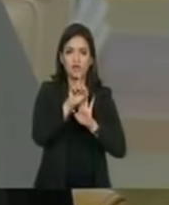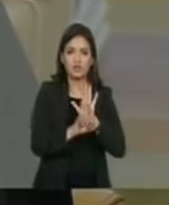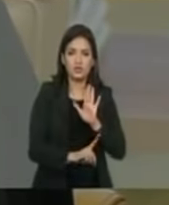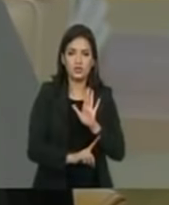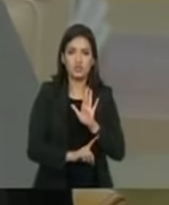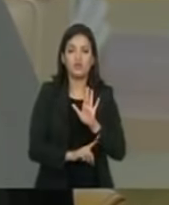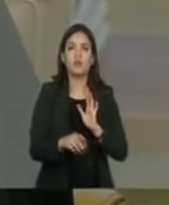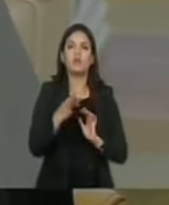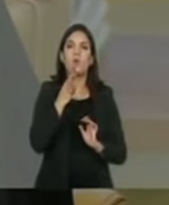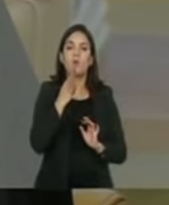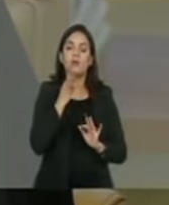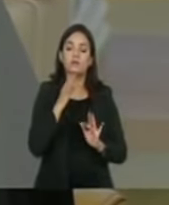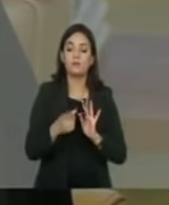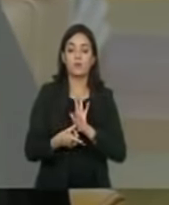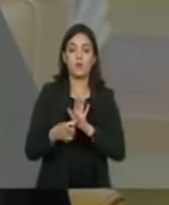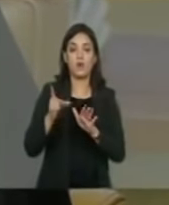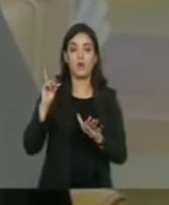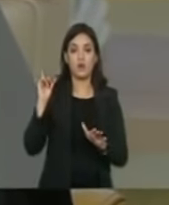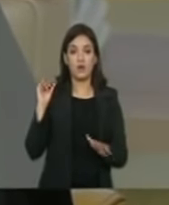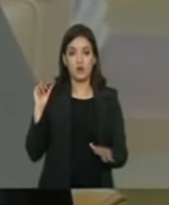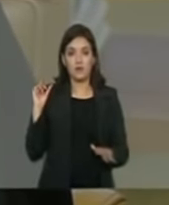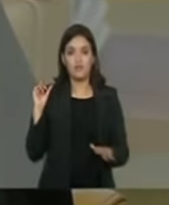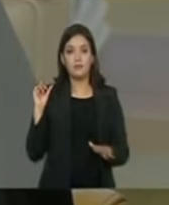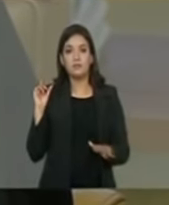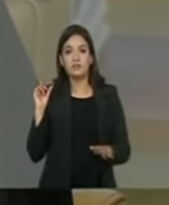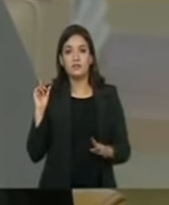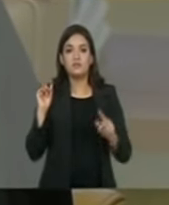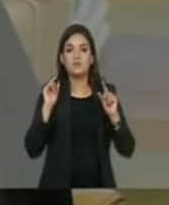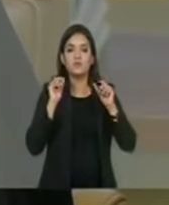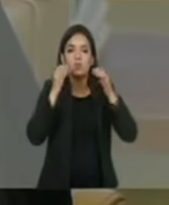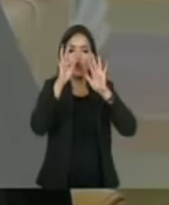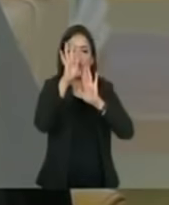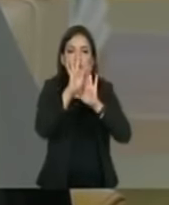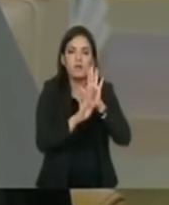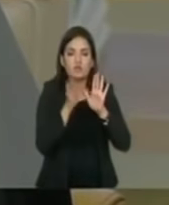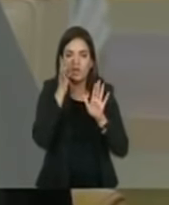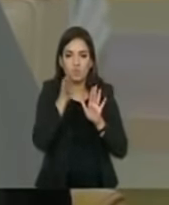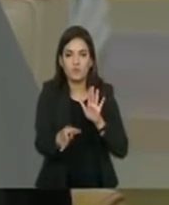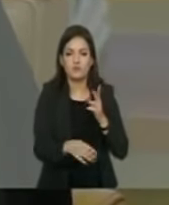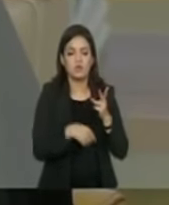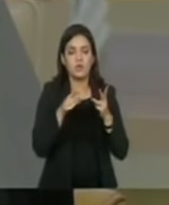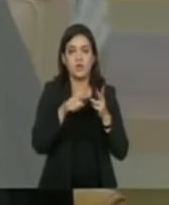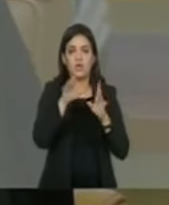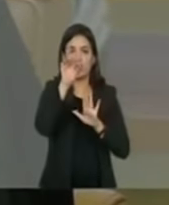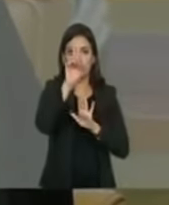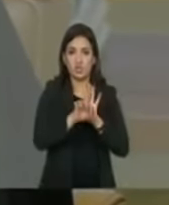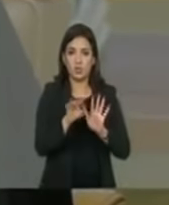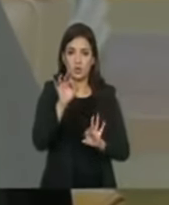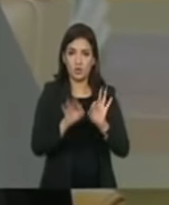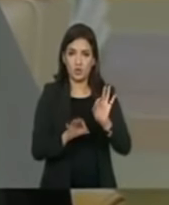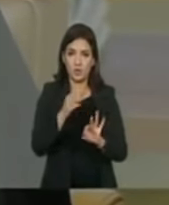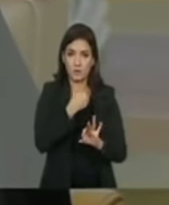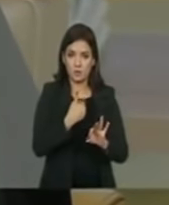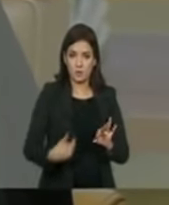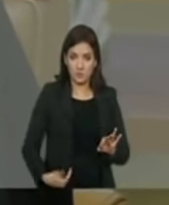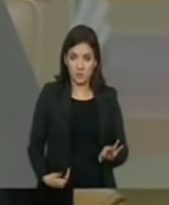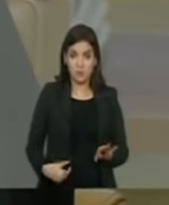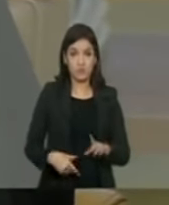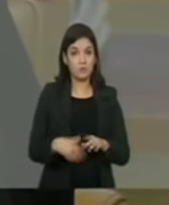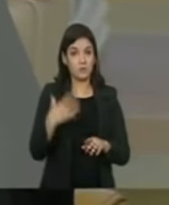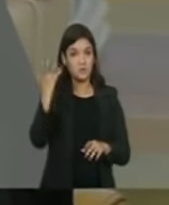ao conhecimento prévio do teor da acusação direito a um julgamento público e céleres sem dilações